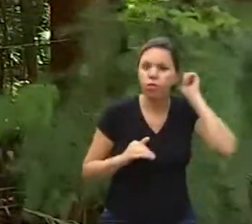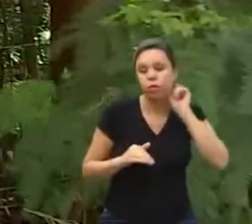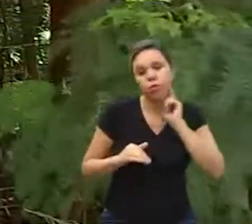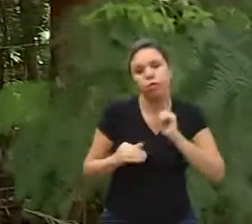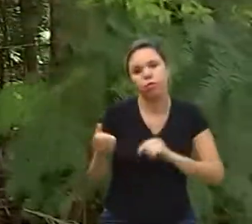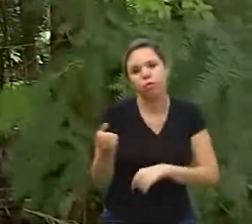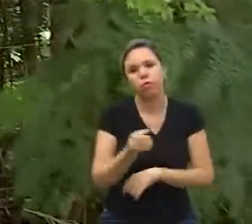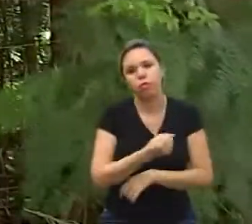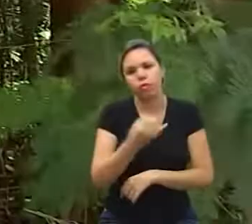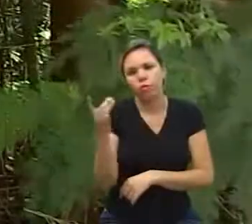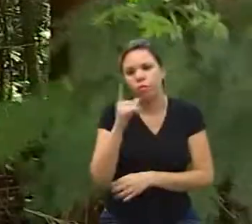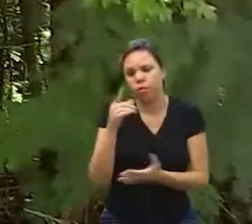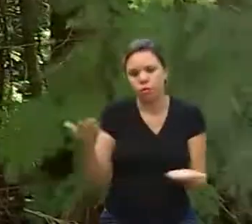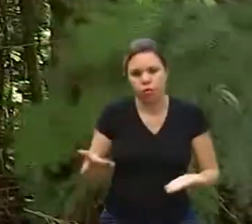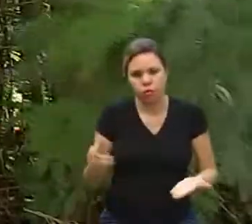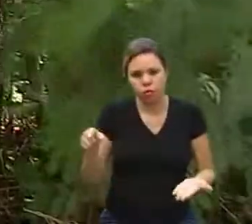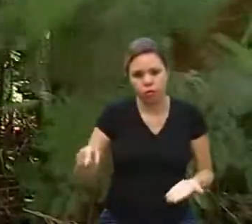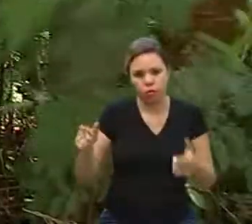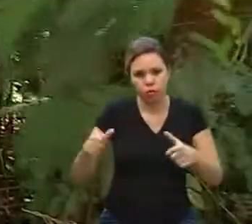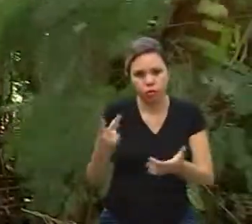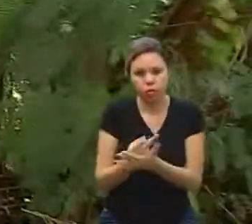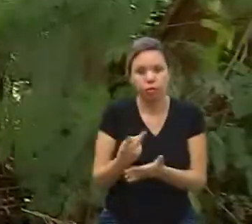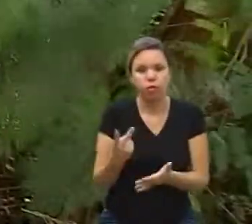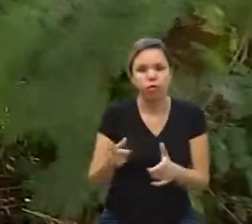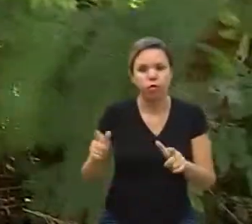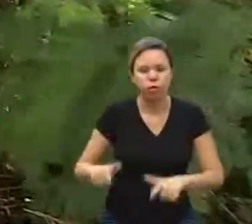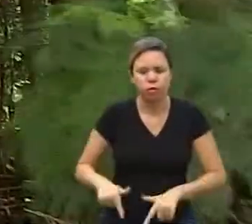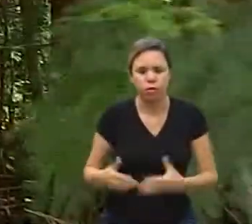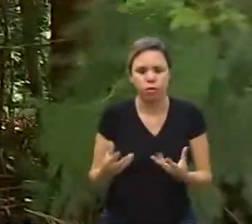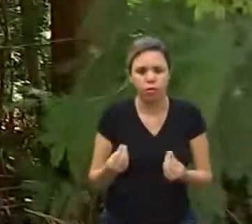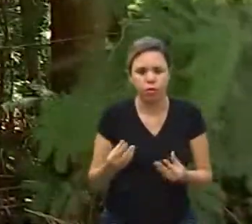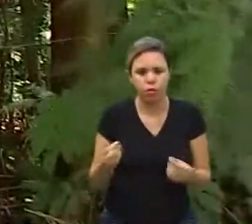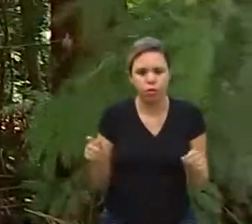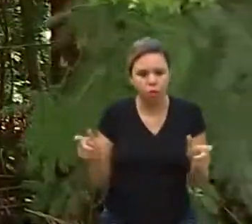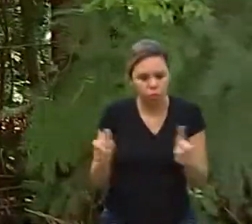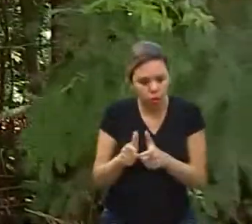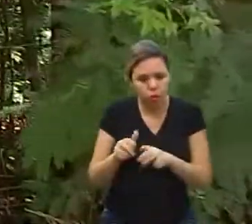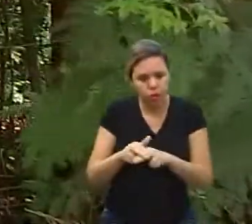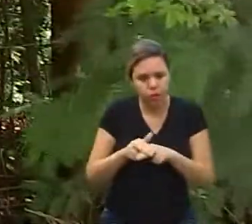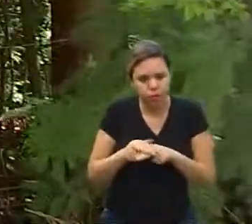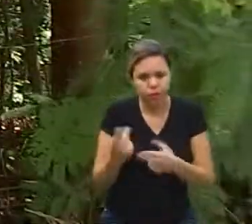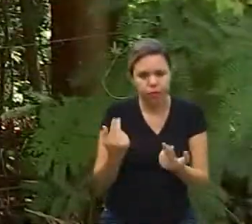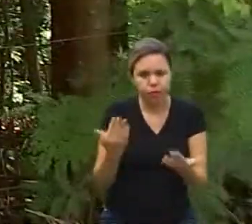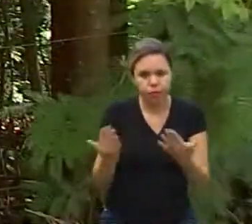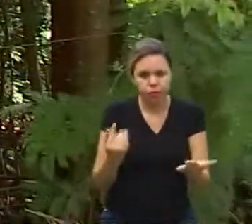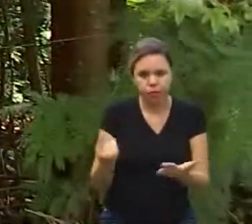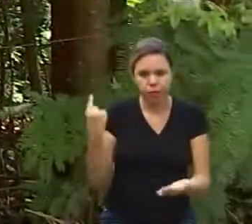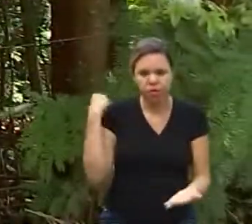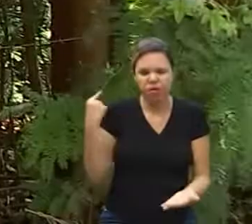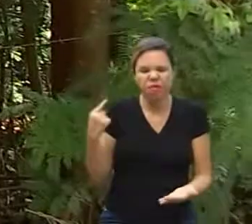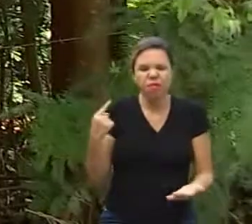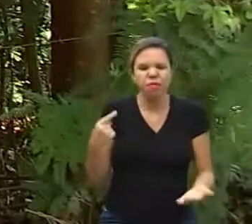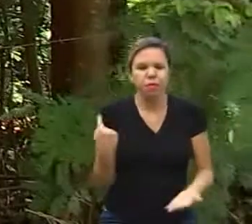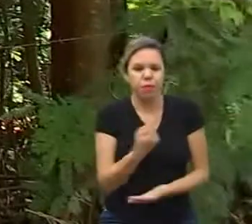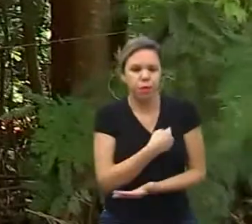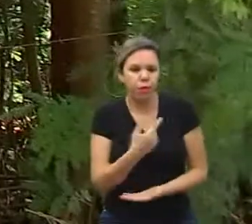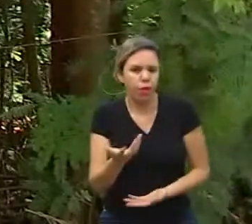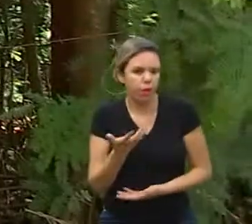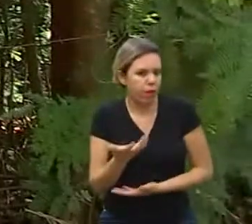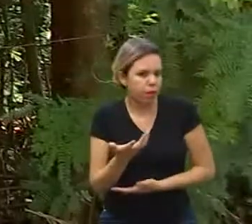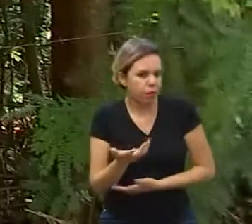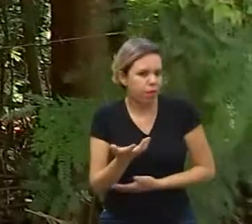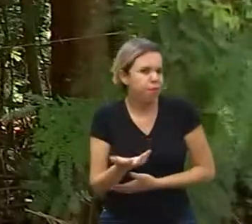Né? A quantidade de água hoje nesse mesmo local já é bastante reduzida em relação ao que era. Tá? Então, o que